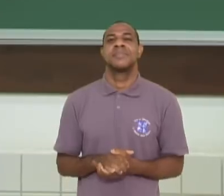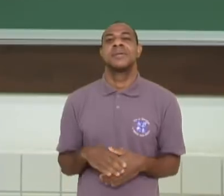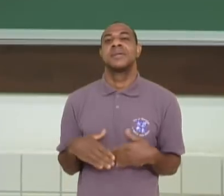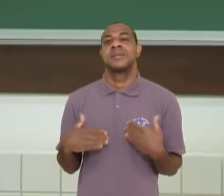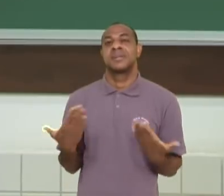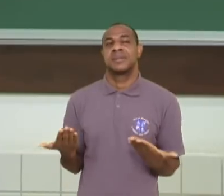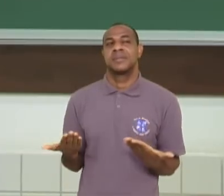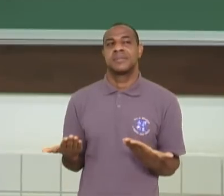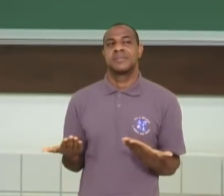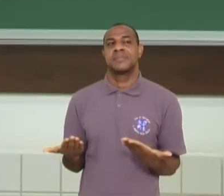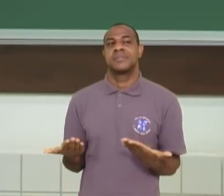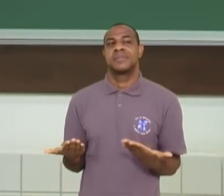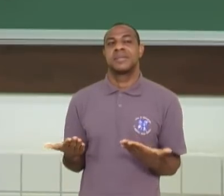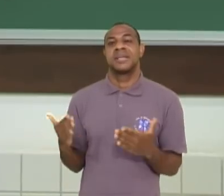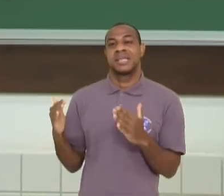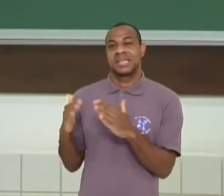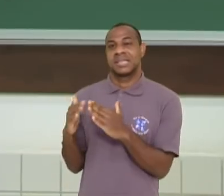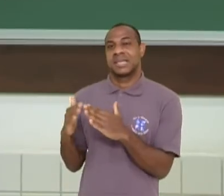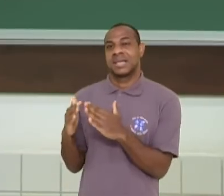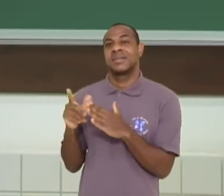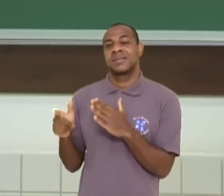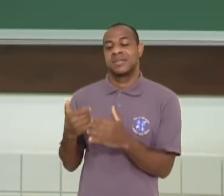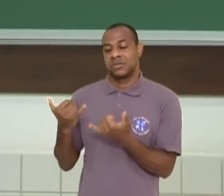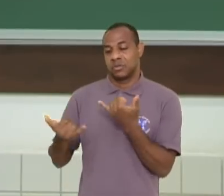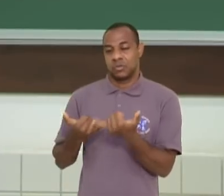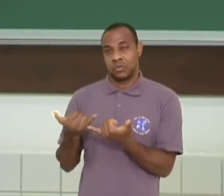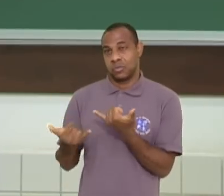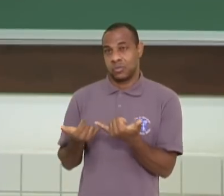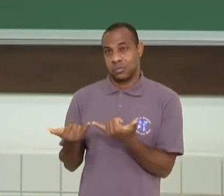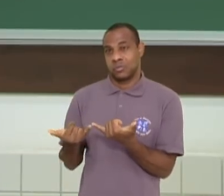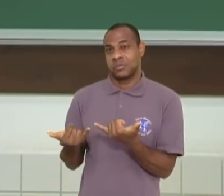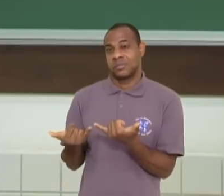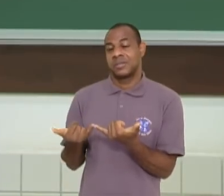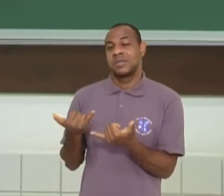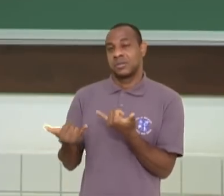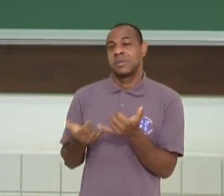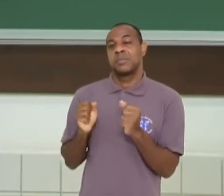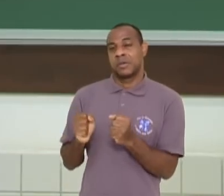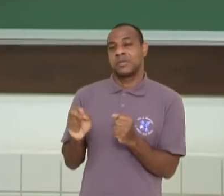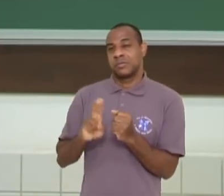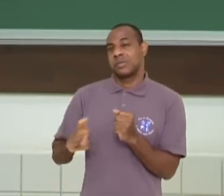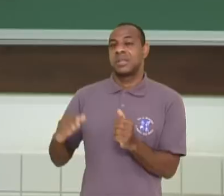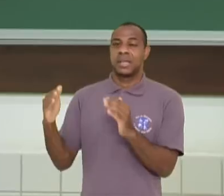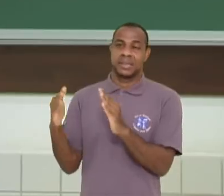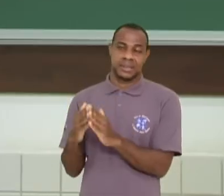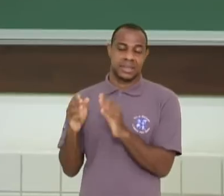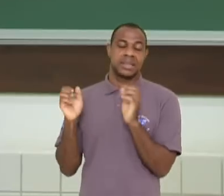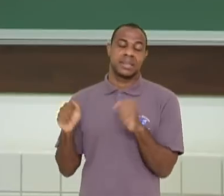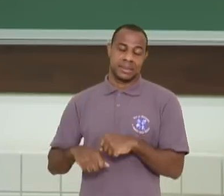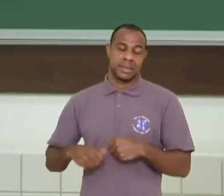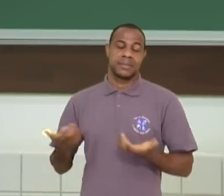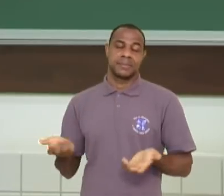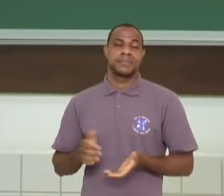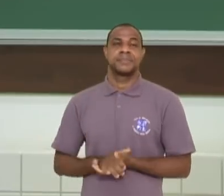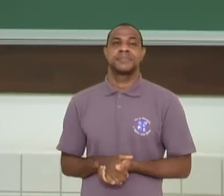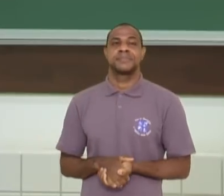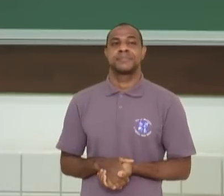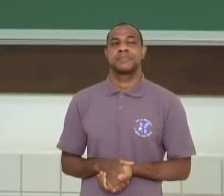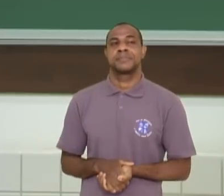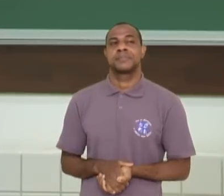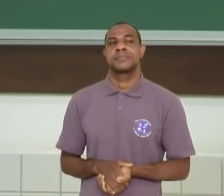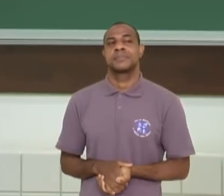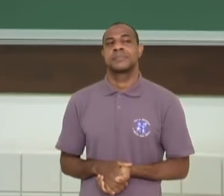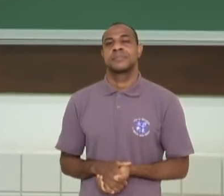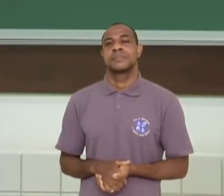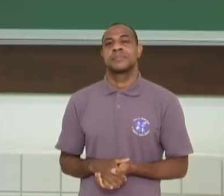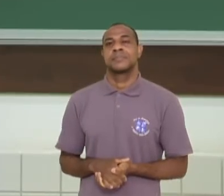acabamos ficando em casa, né? Então o jogo da mímica pode ser e muito utilizado, né? Então tem a situação, vimos no contexto